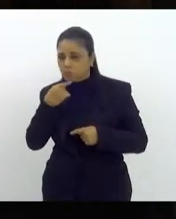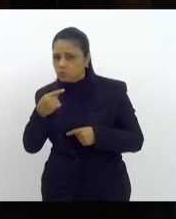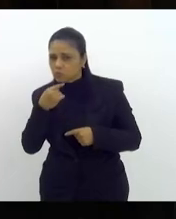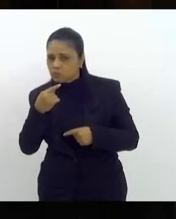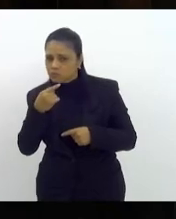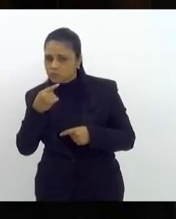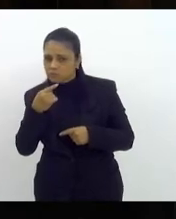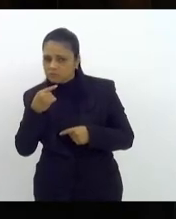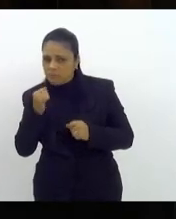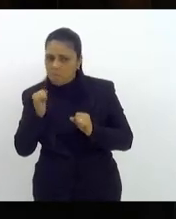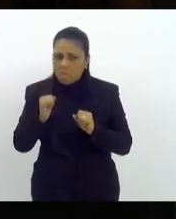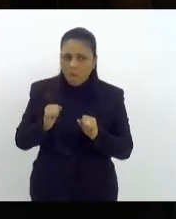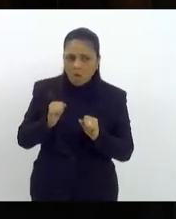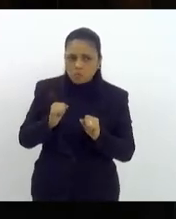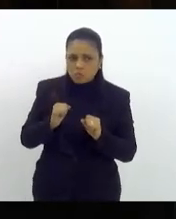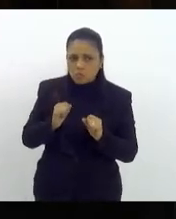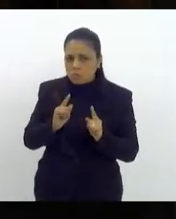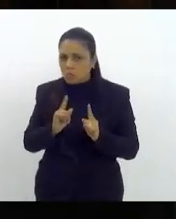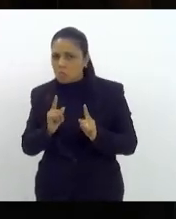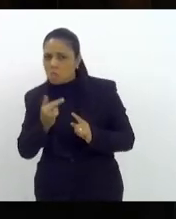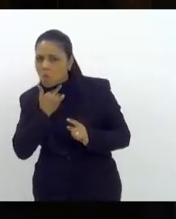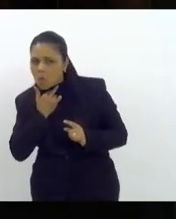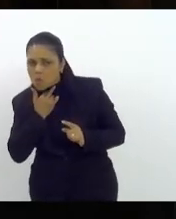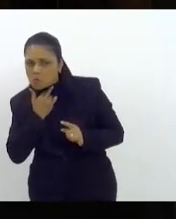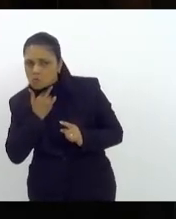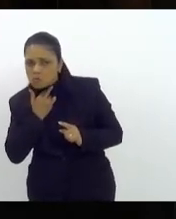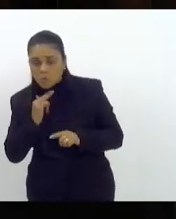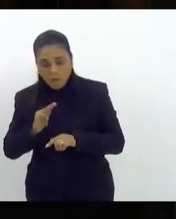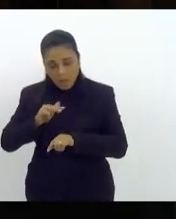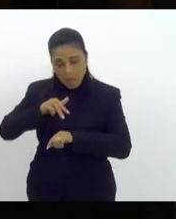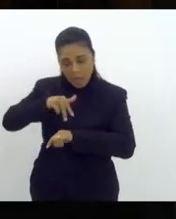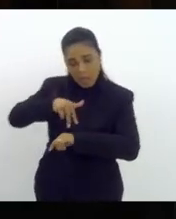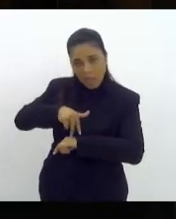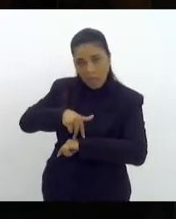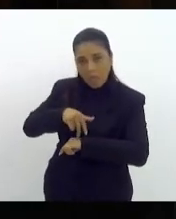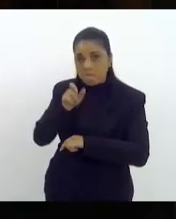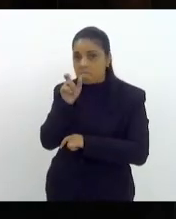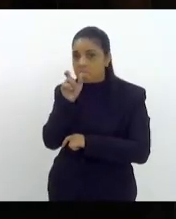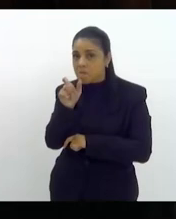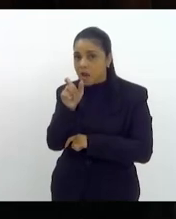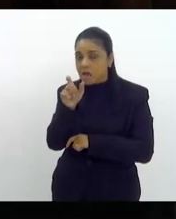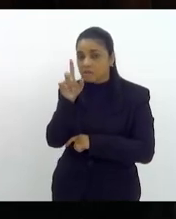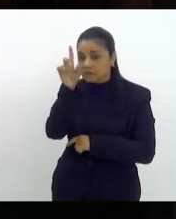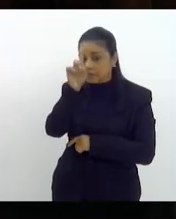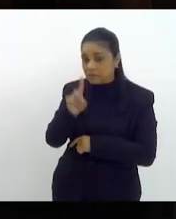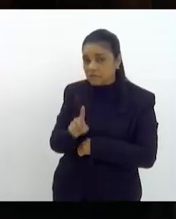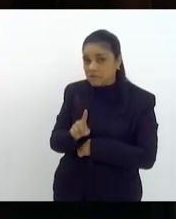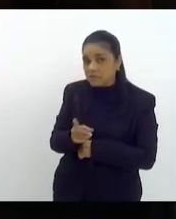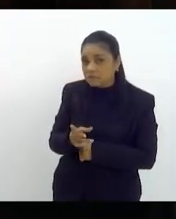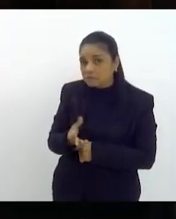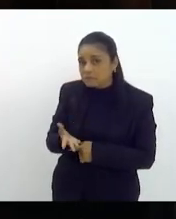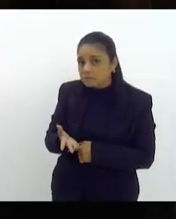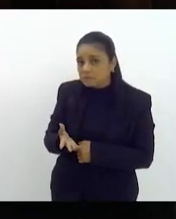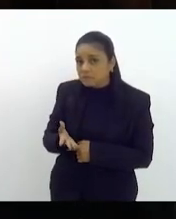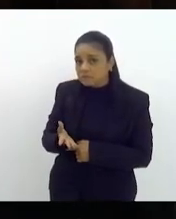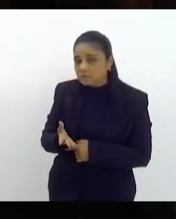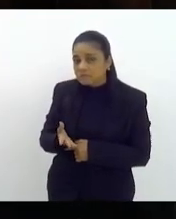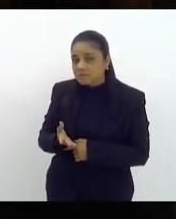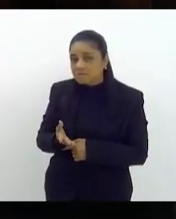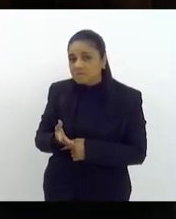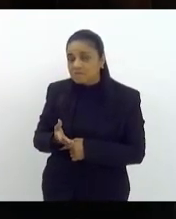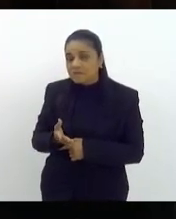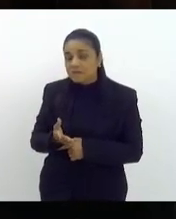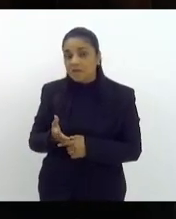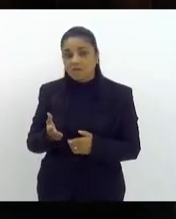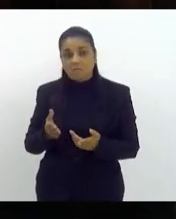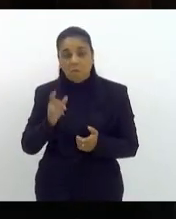se eu poderia me referir se eu poderia usar a palavra deficiente sinceramente porque daqui a pouco a gente não